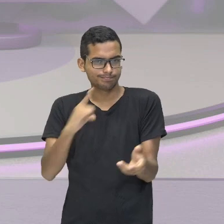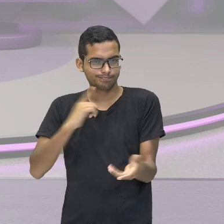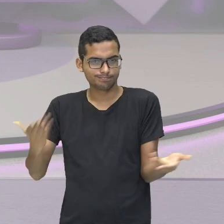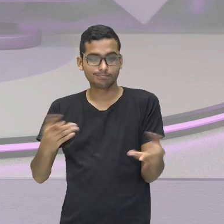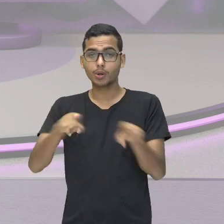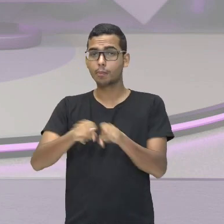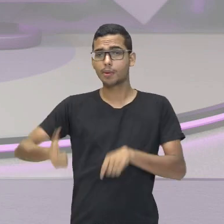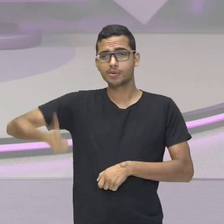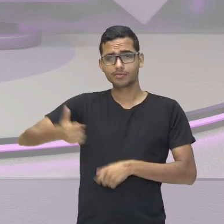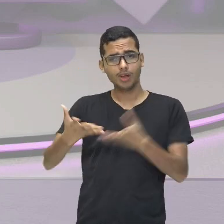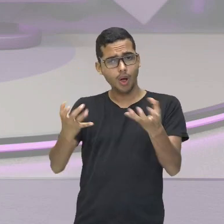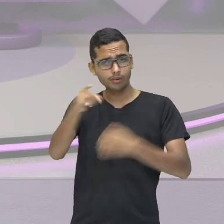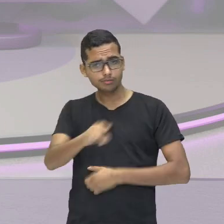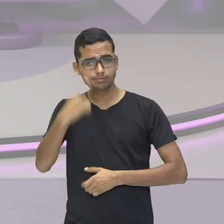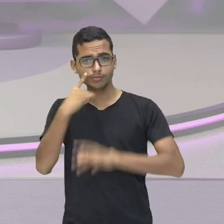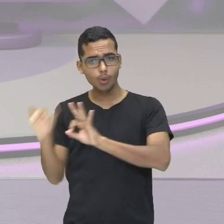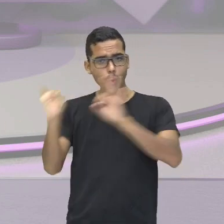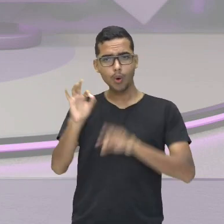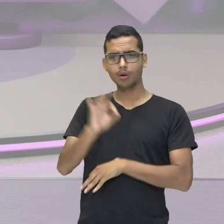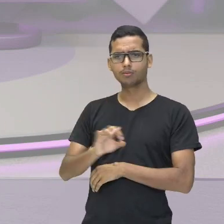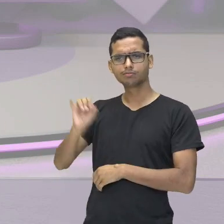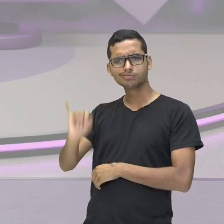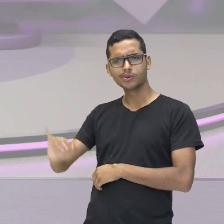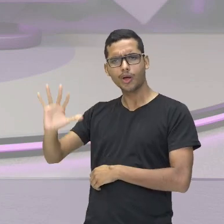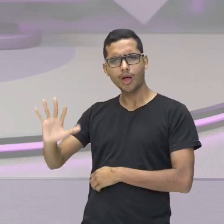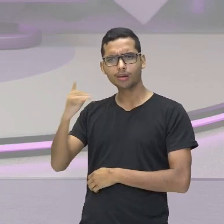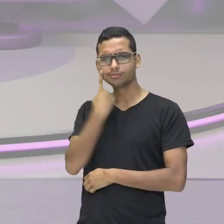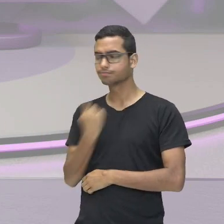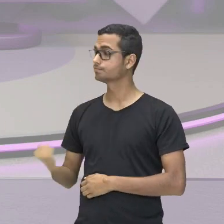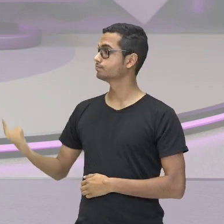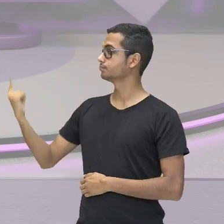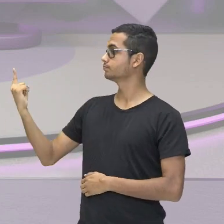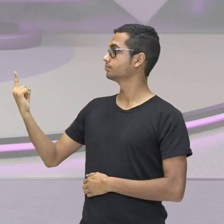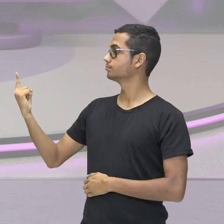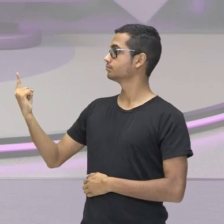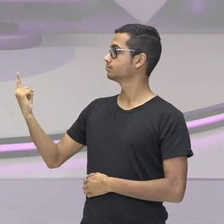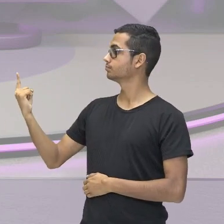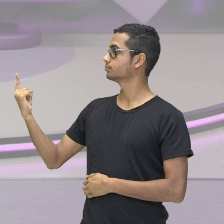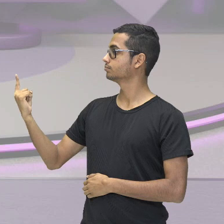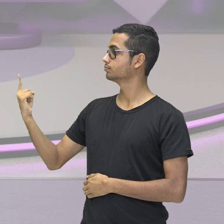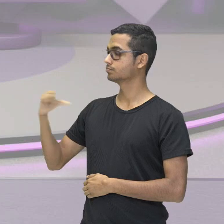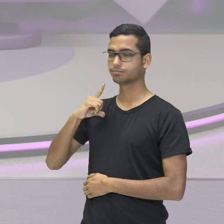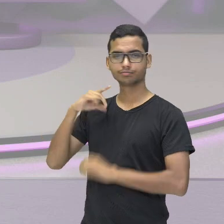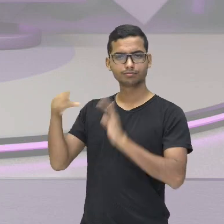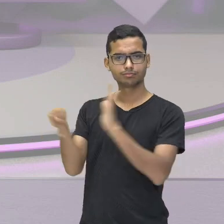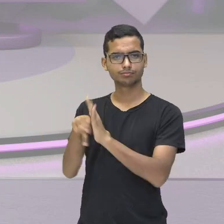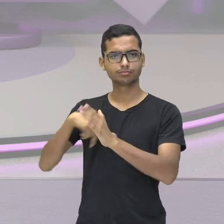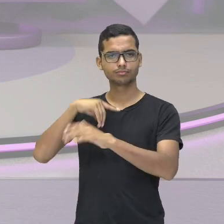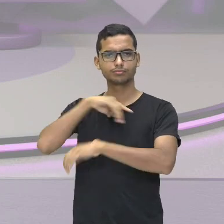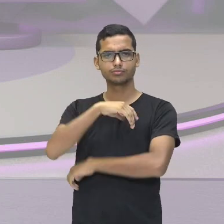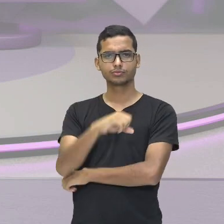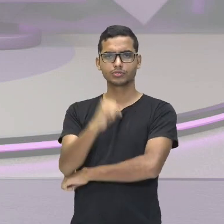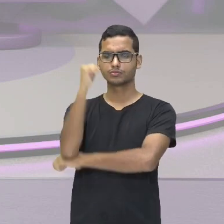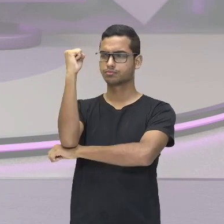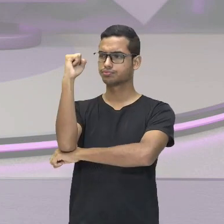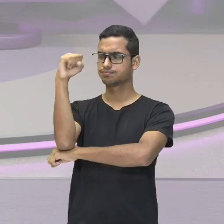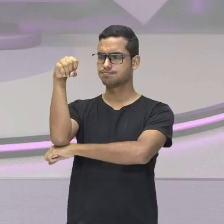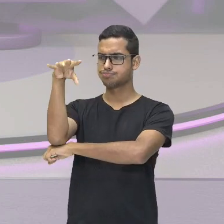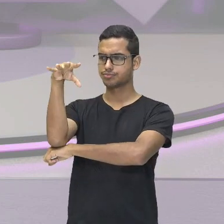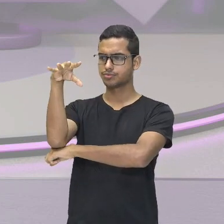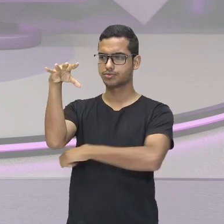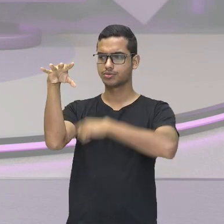você observe a nossa imagem, né? Nós temos aí um poste com a fiação da rede elétrica, também da